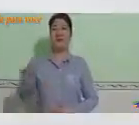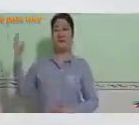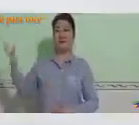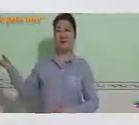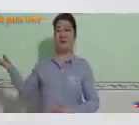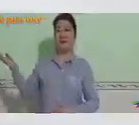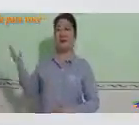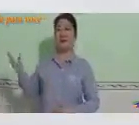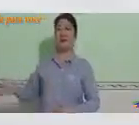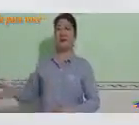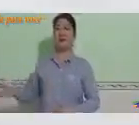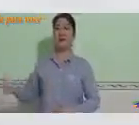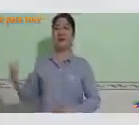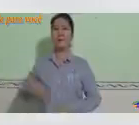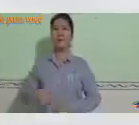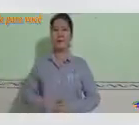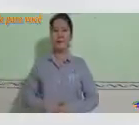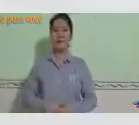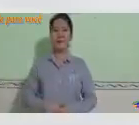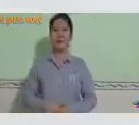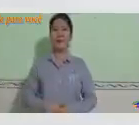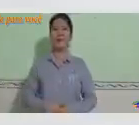mais bonita.